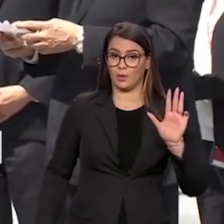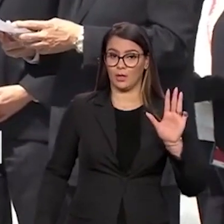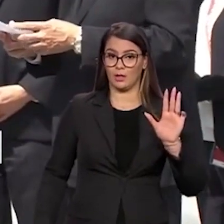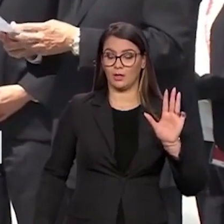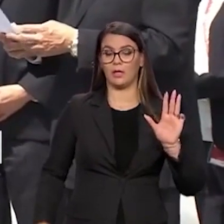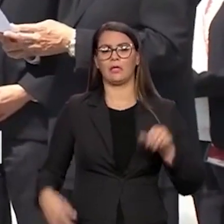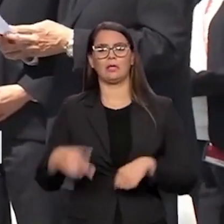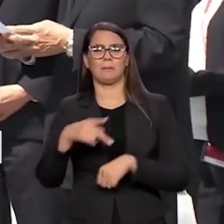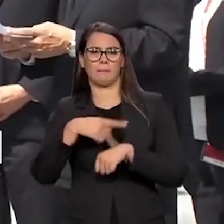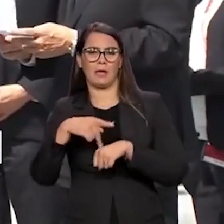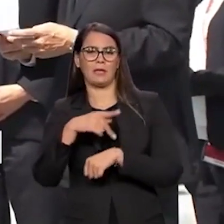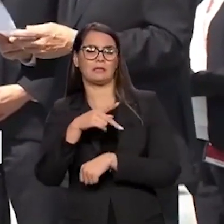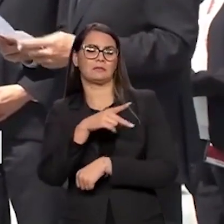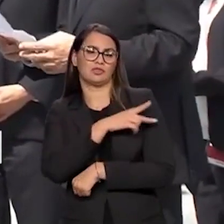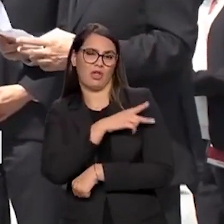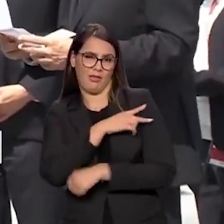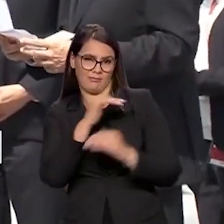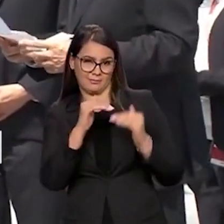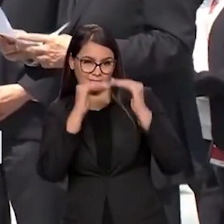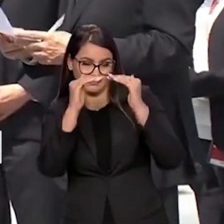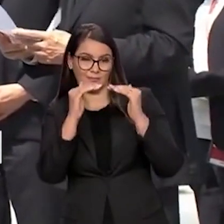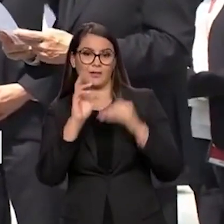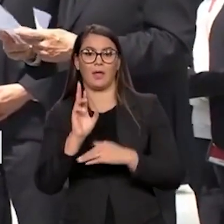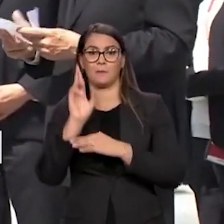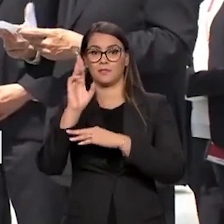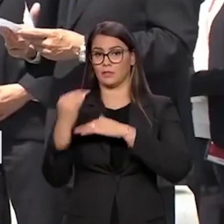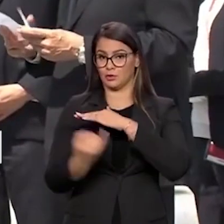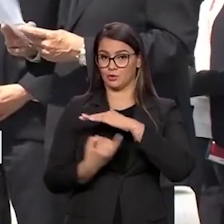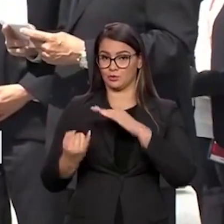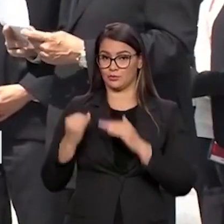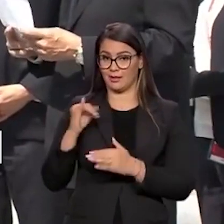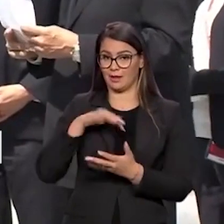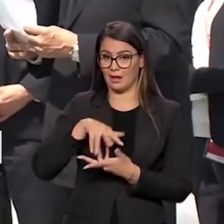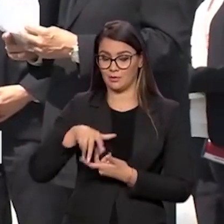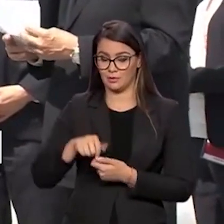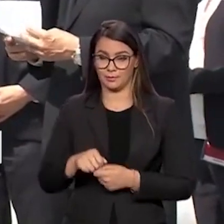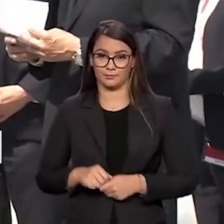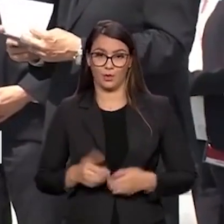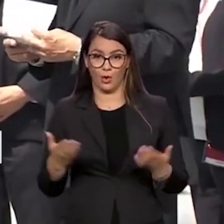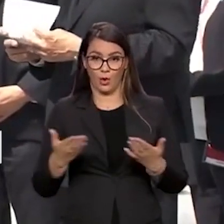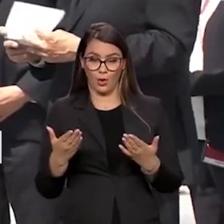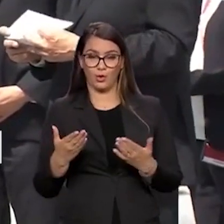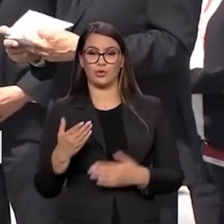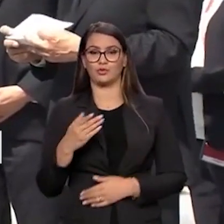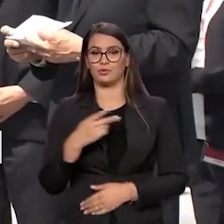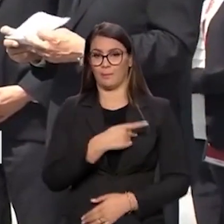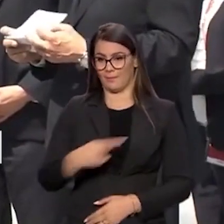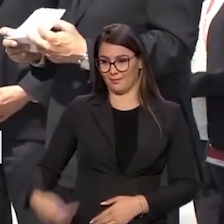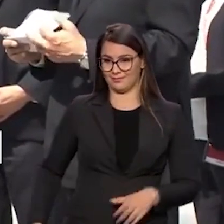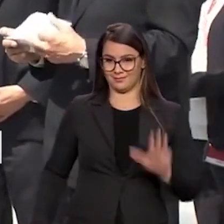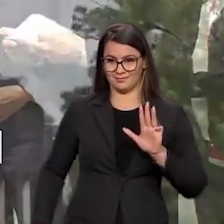outros chefes de Estado e representantes também de instituições internacionais. Hoje o presidente se encontrou com